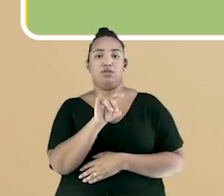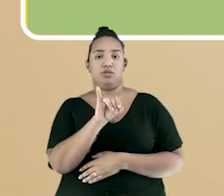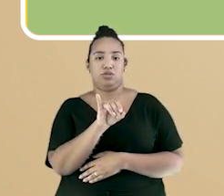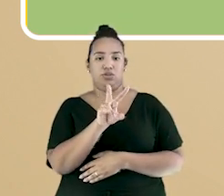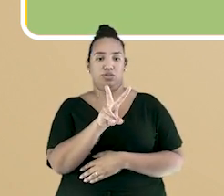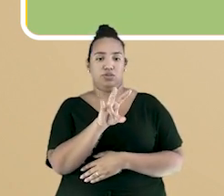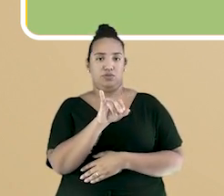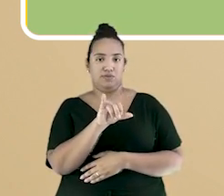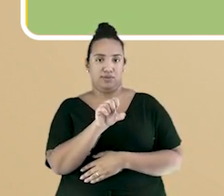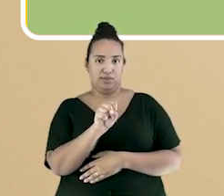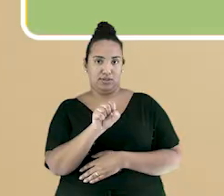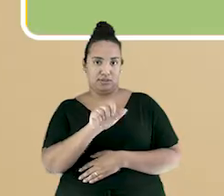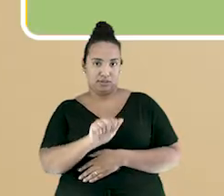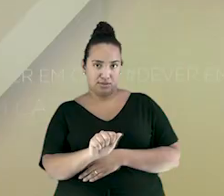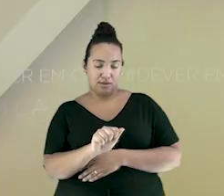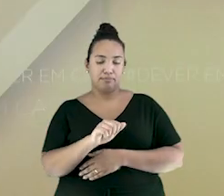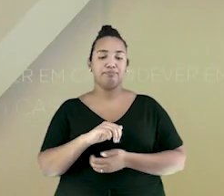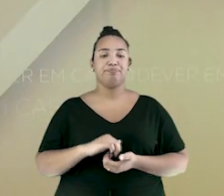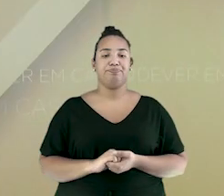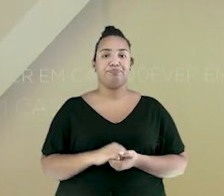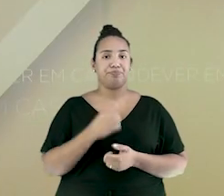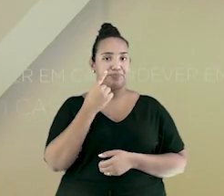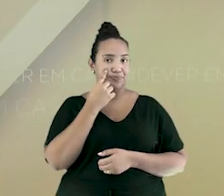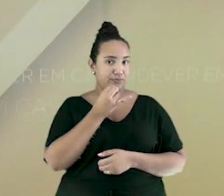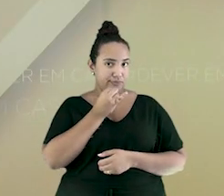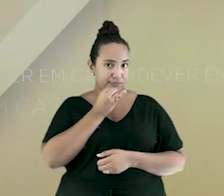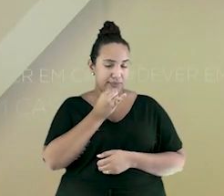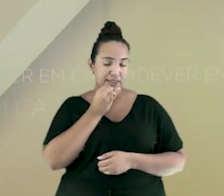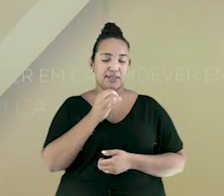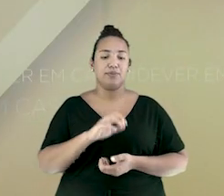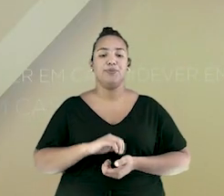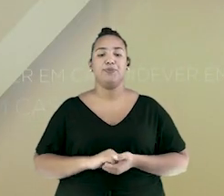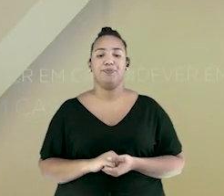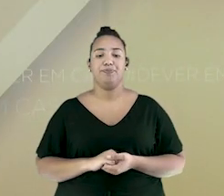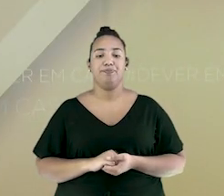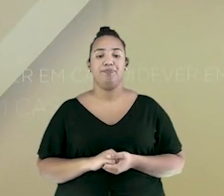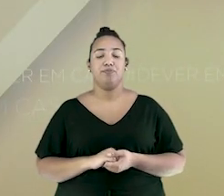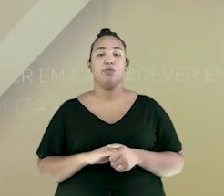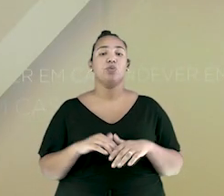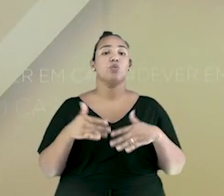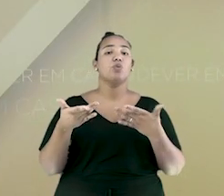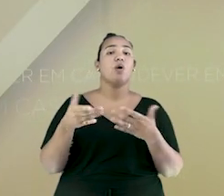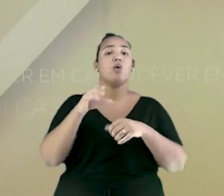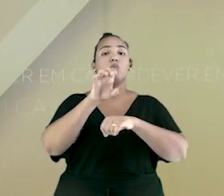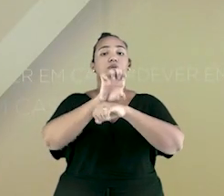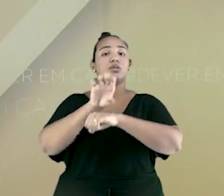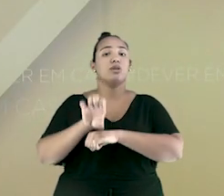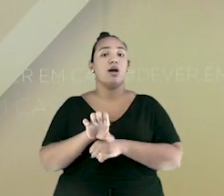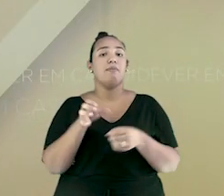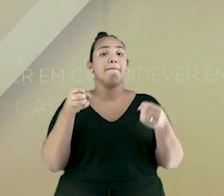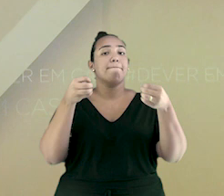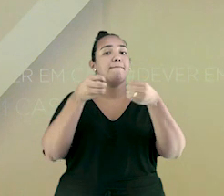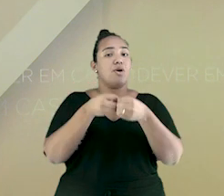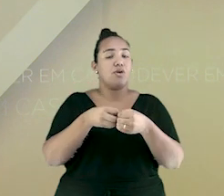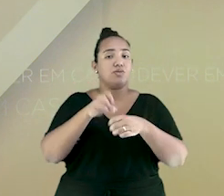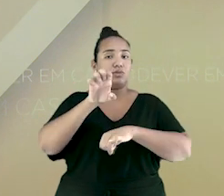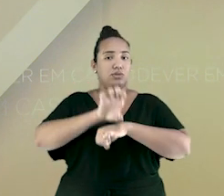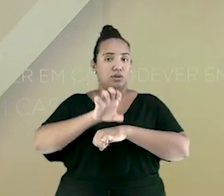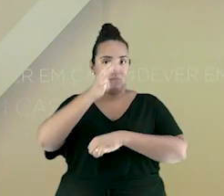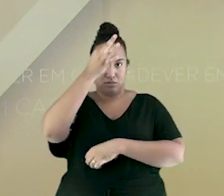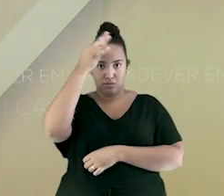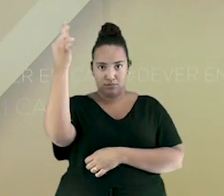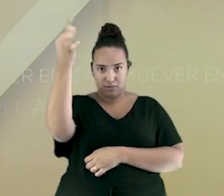refiro como divisa. Exemplo aqui. Quais estados fazem divisa com o Espírito